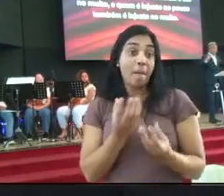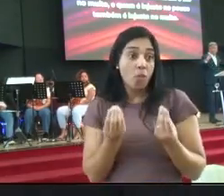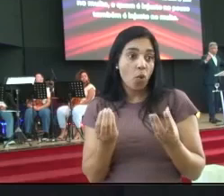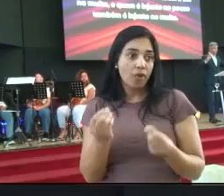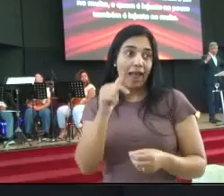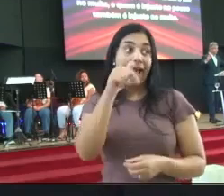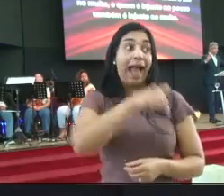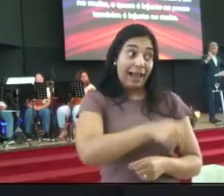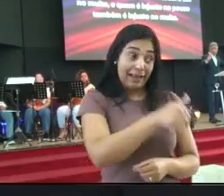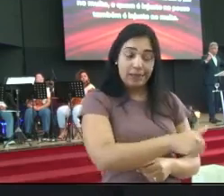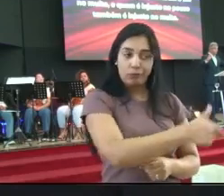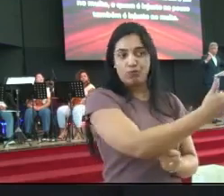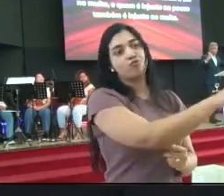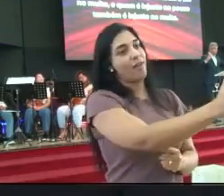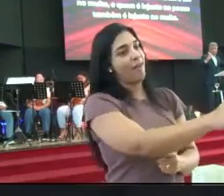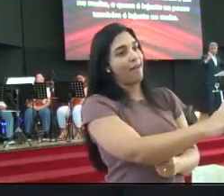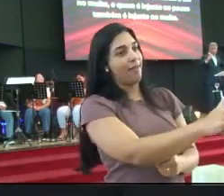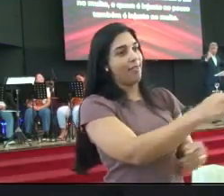Aqui não tem.